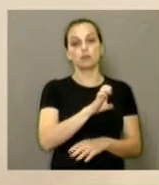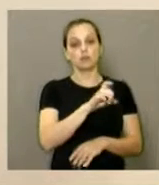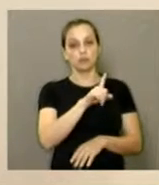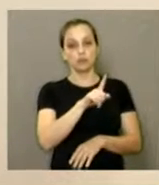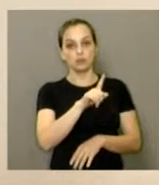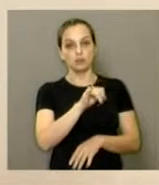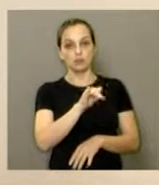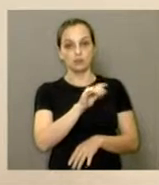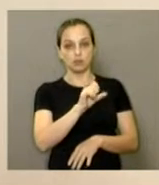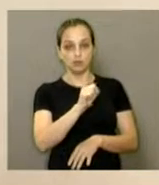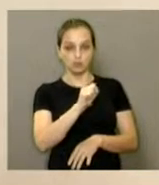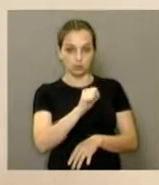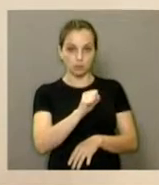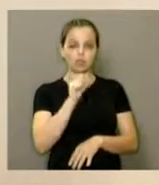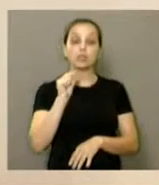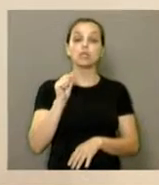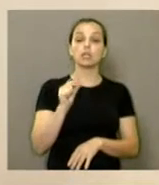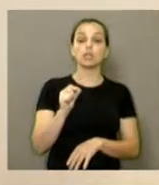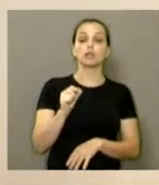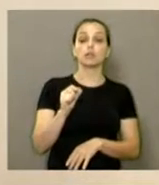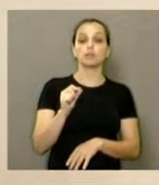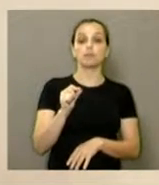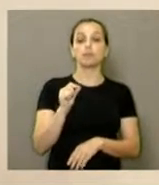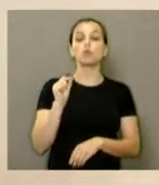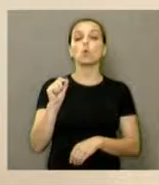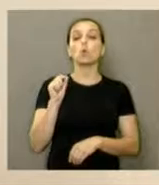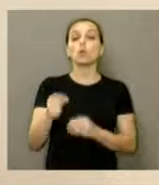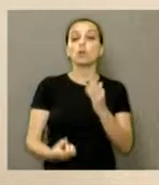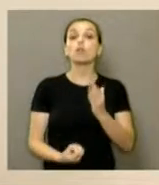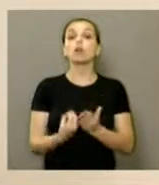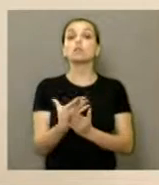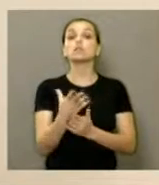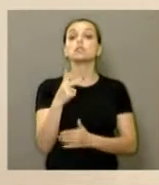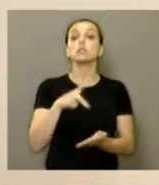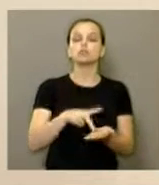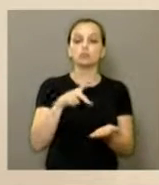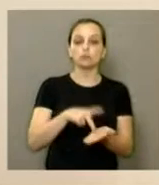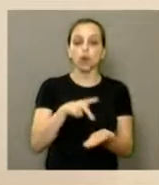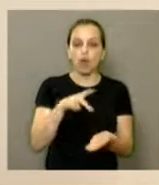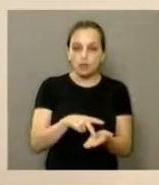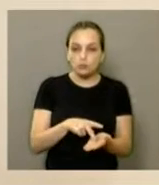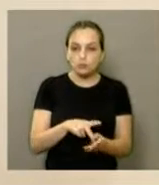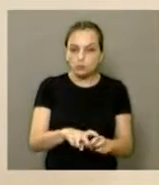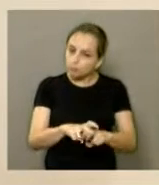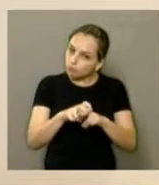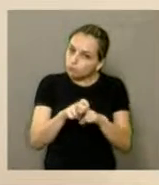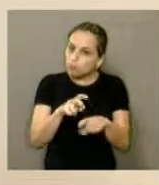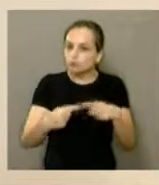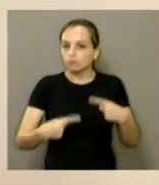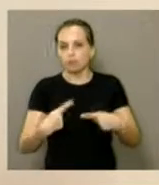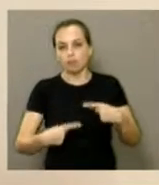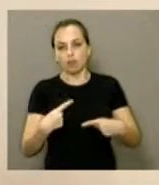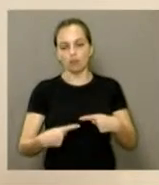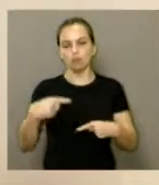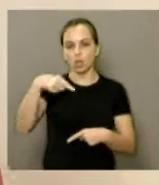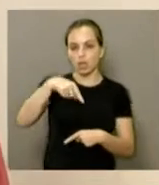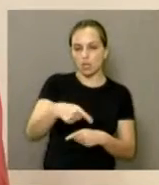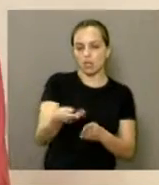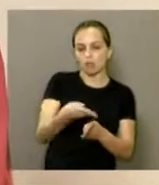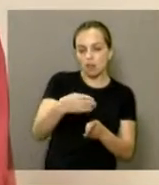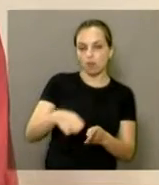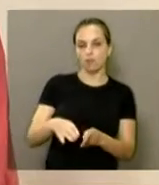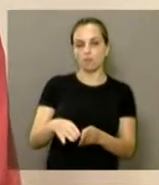aqui, que é o seguinte: o que está acontecendo de fato, por isso que esse debate, quando ele vem para